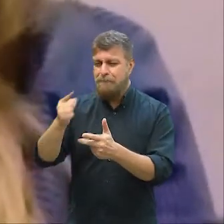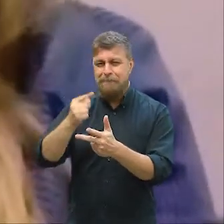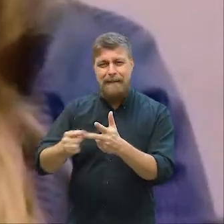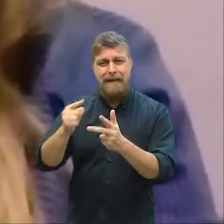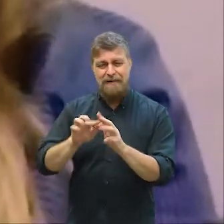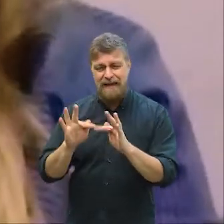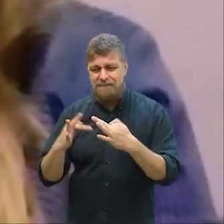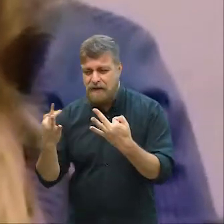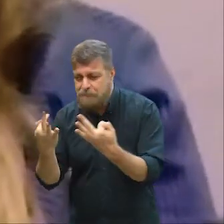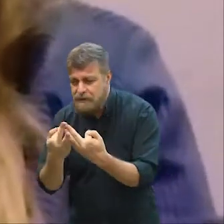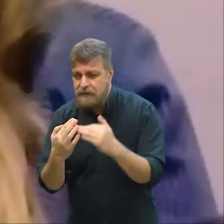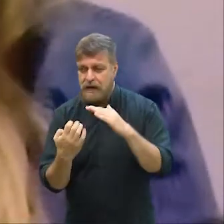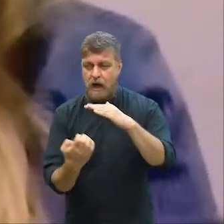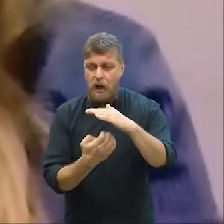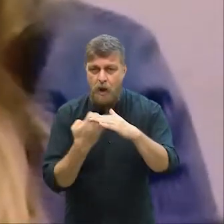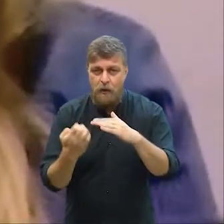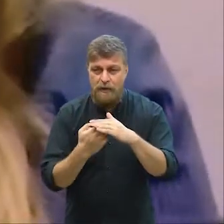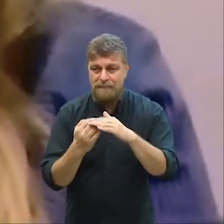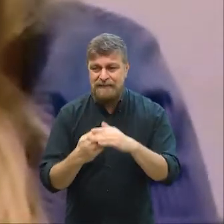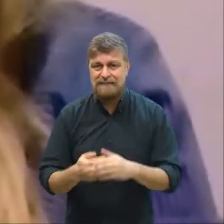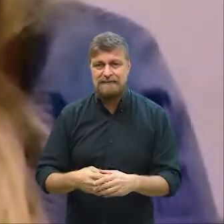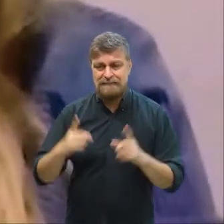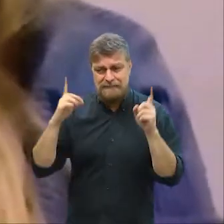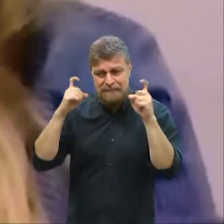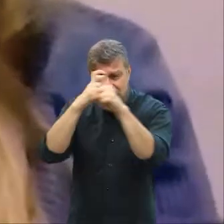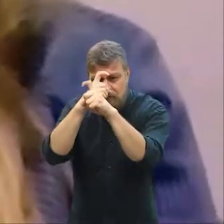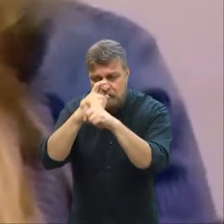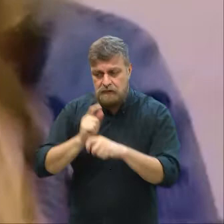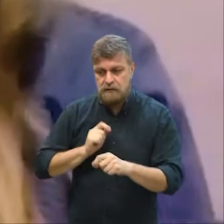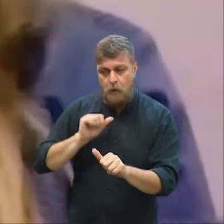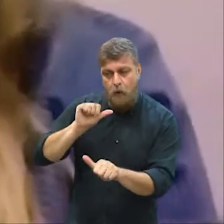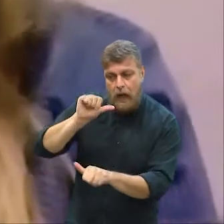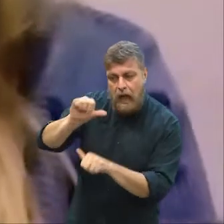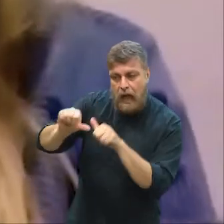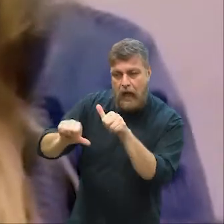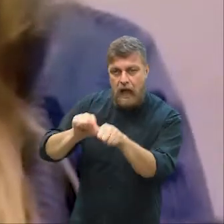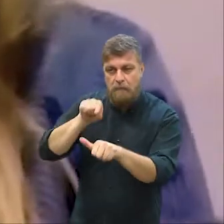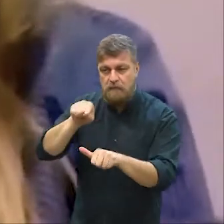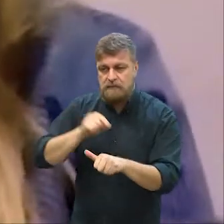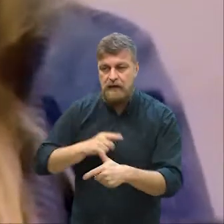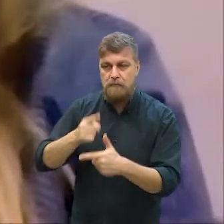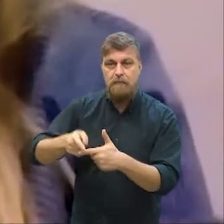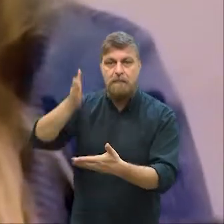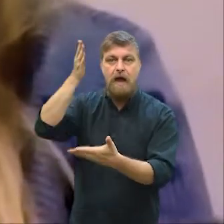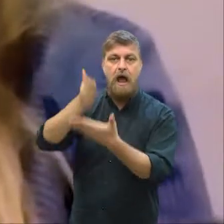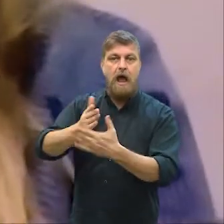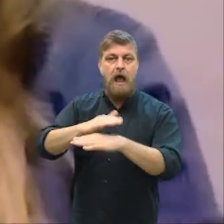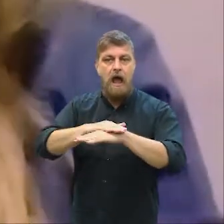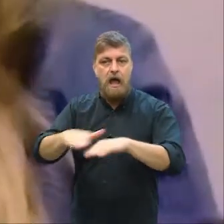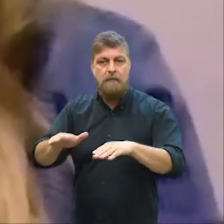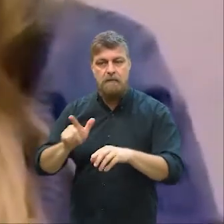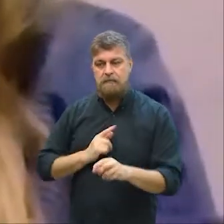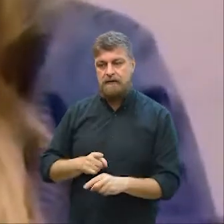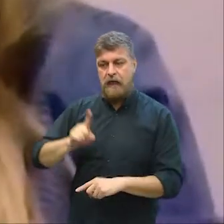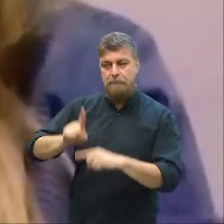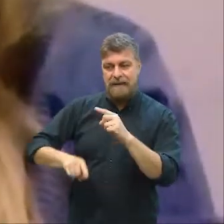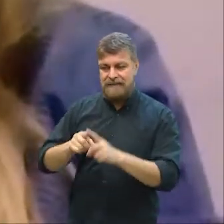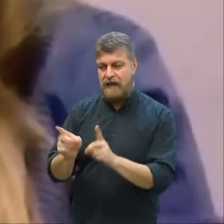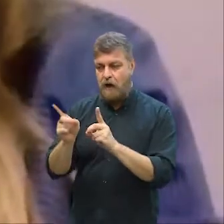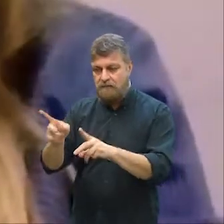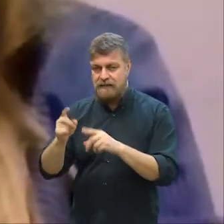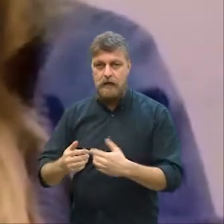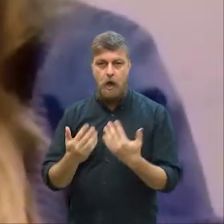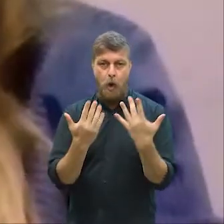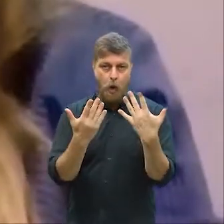que as famílias, que as empresas estavam vivenciando e conseguiram transformar isso em soluções para estar vendendo